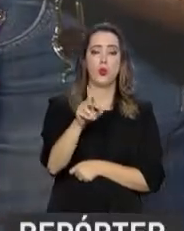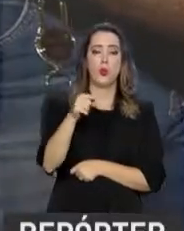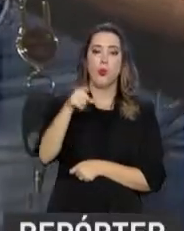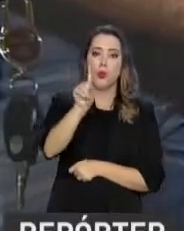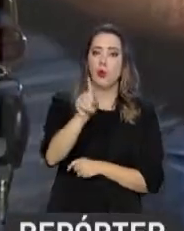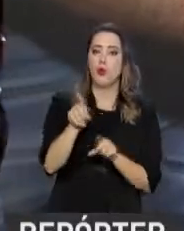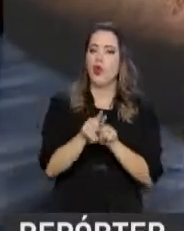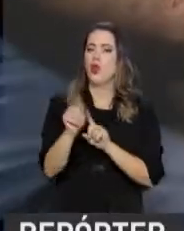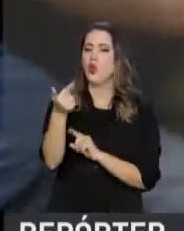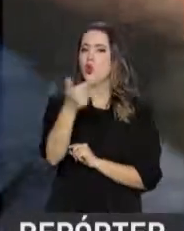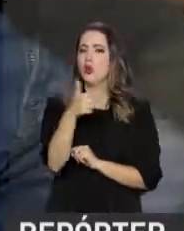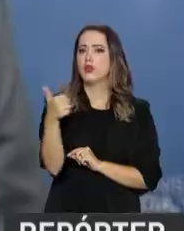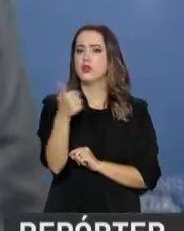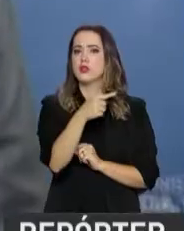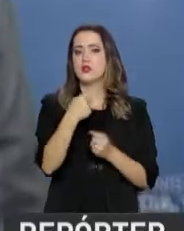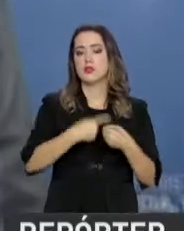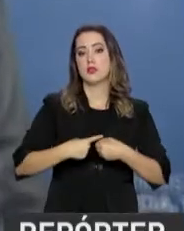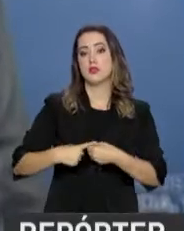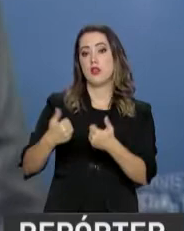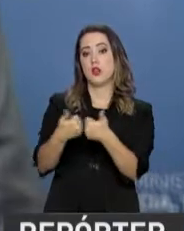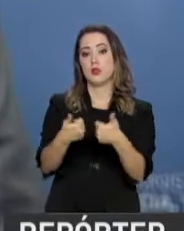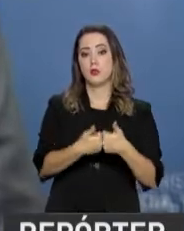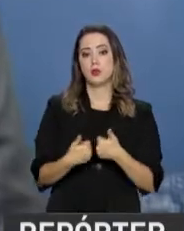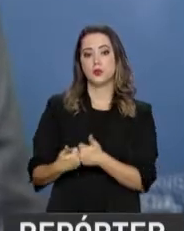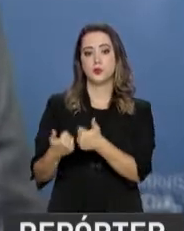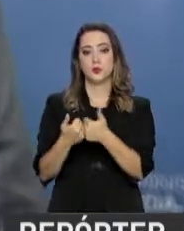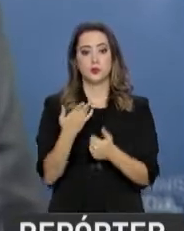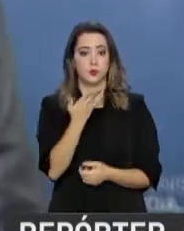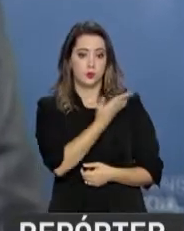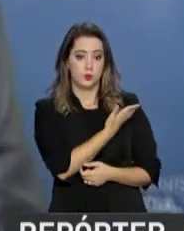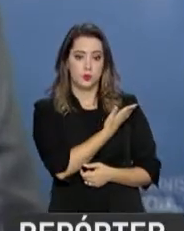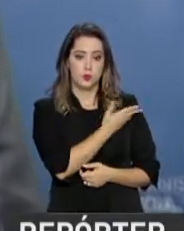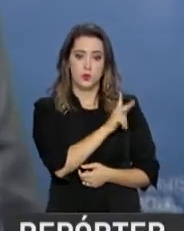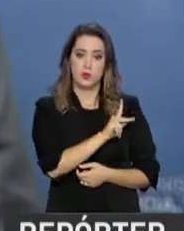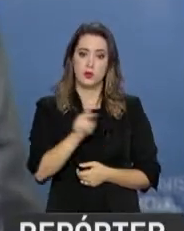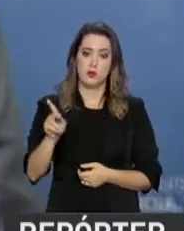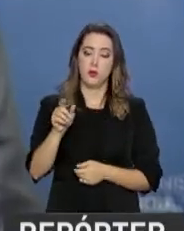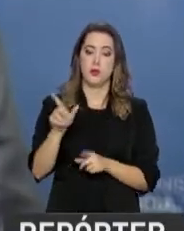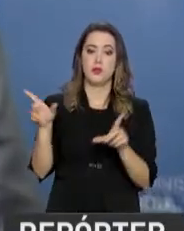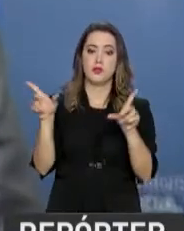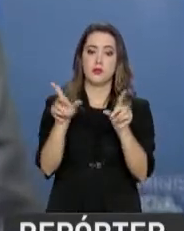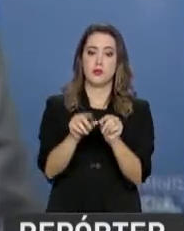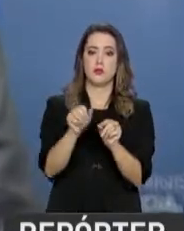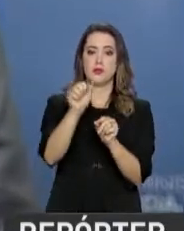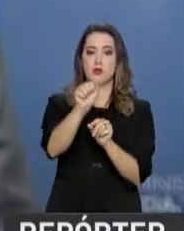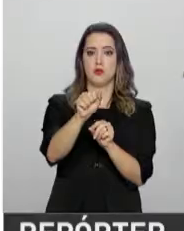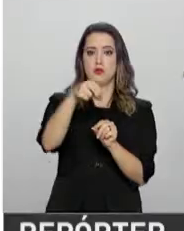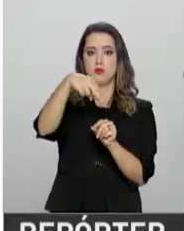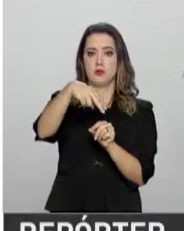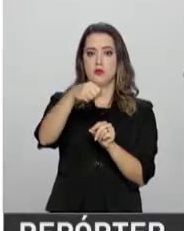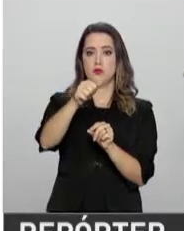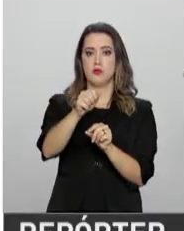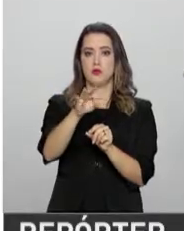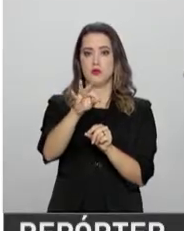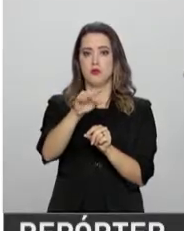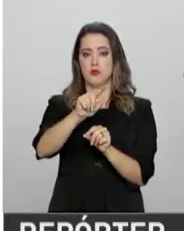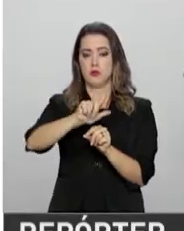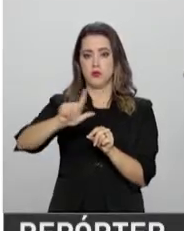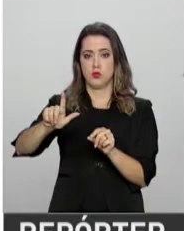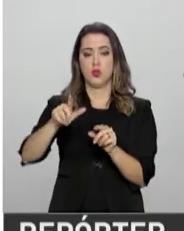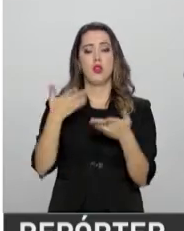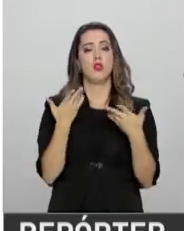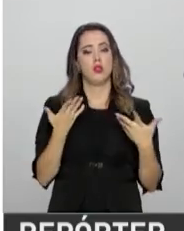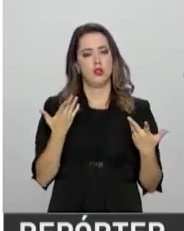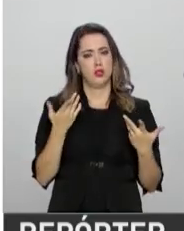localidades próximas segundo o presidente da anatel em outras duas regiões do interior de são paulo o desligamento terá